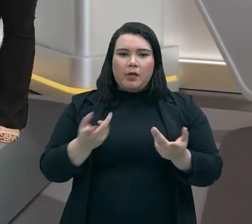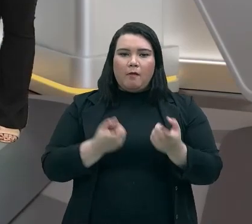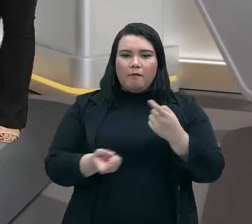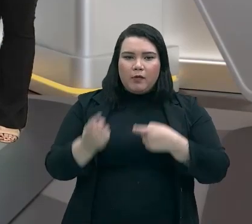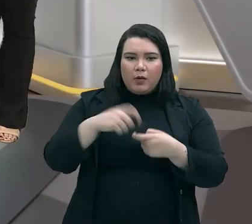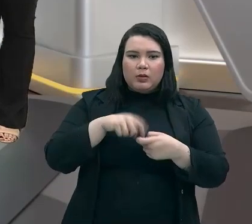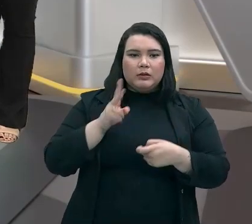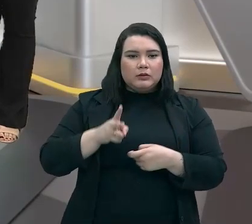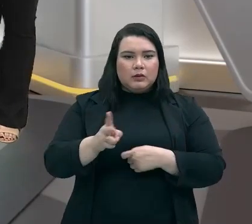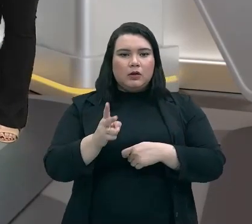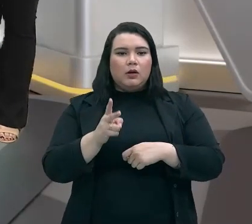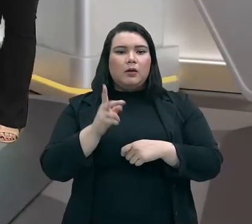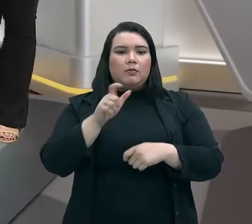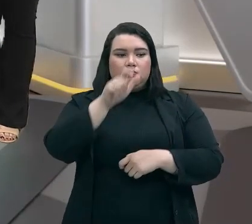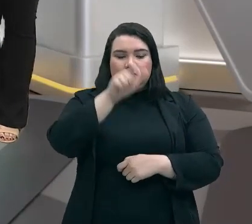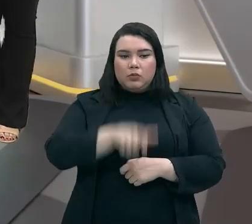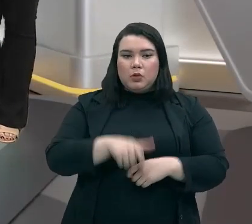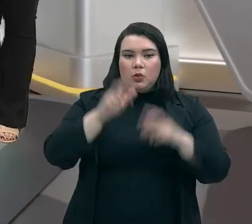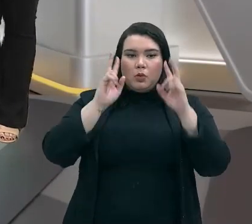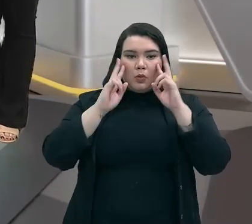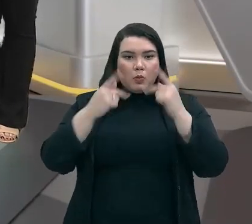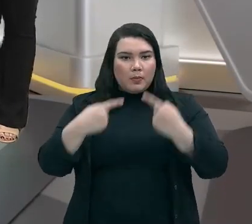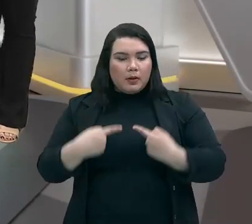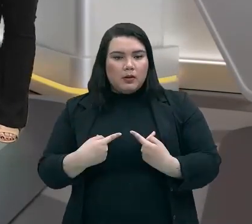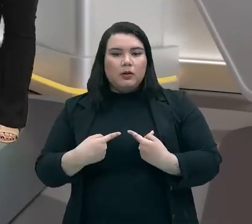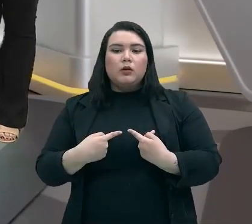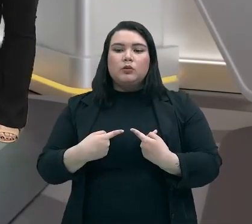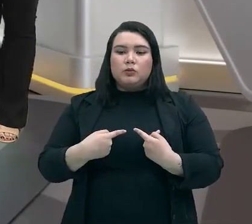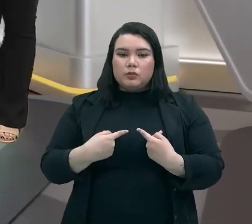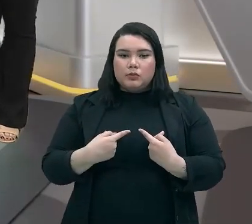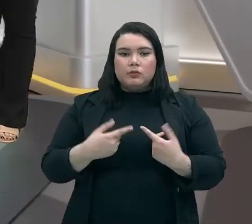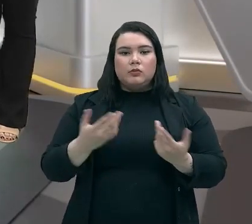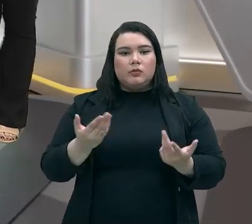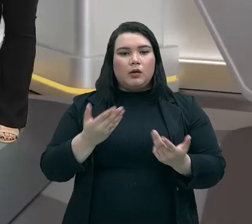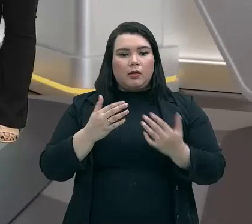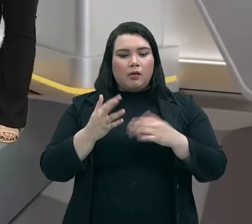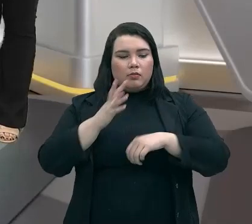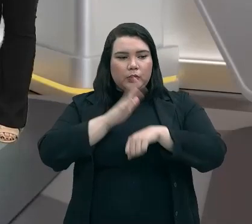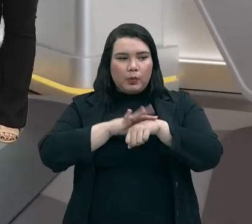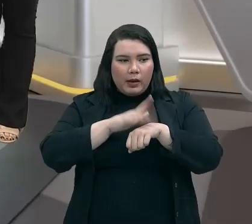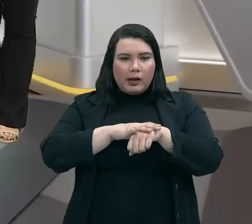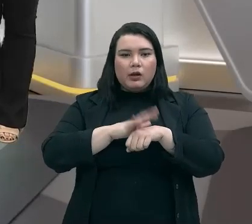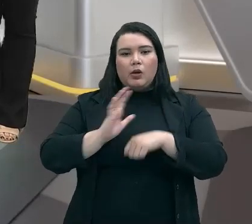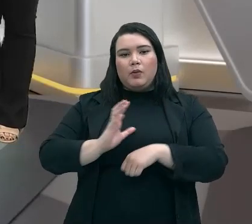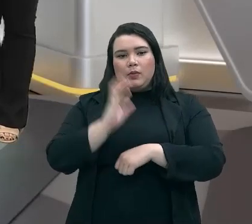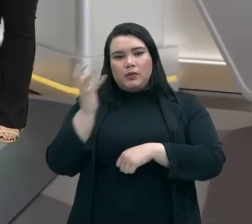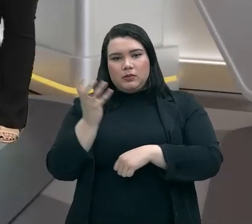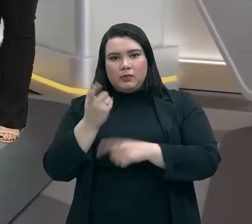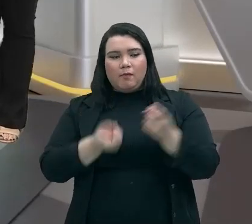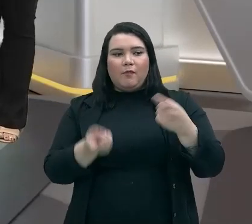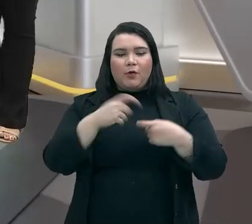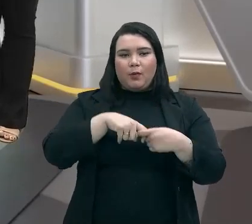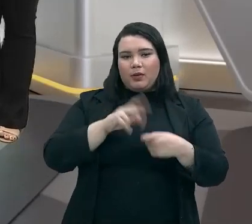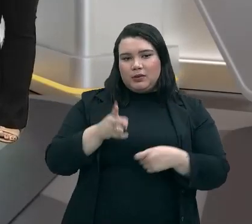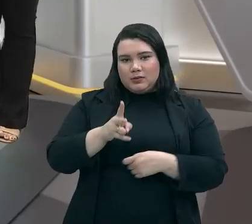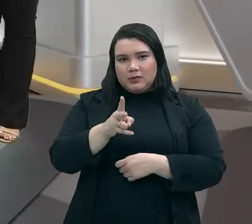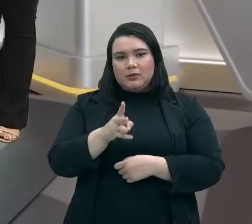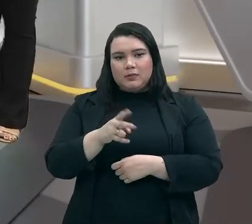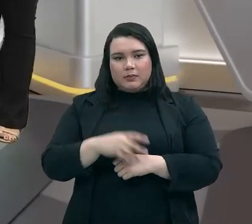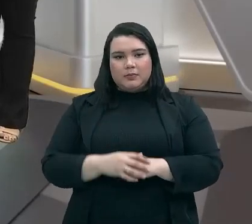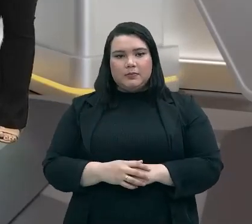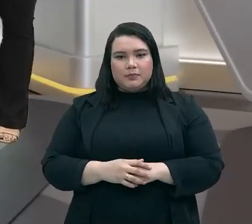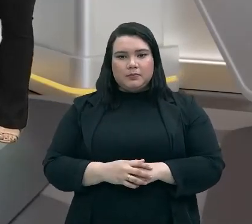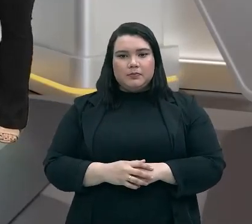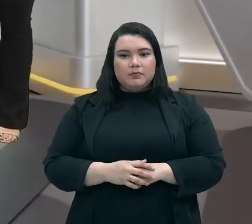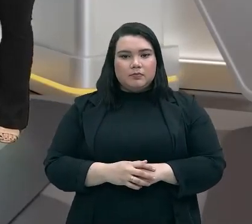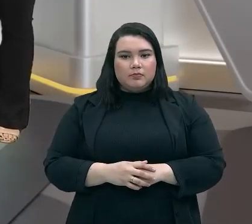né? O homem, né, que acaba desenvolvendo tudo isso, mas o resultado final acaba sendo novamente ele, uma